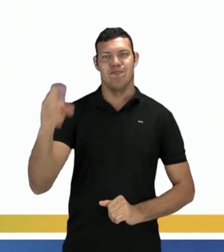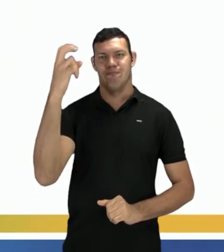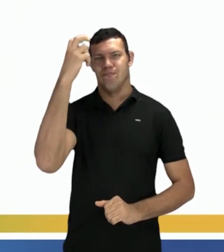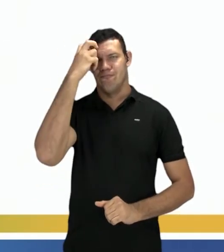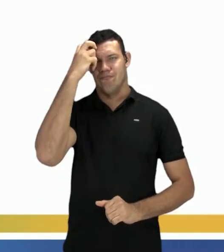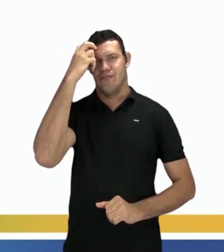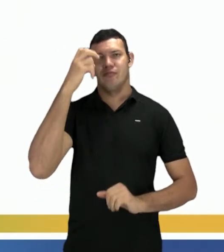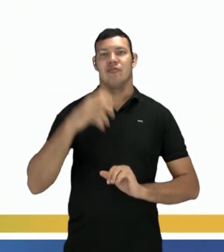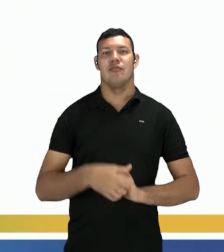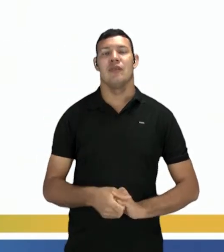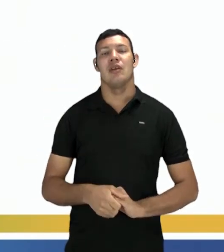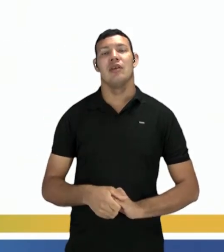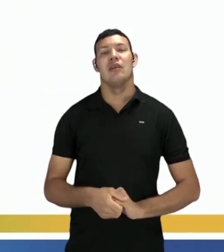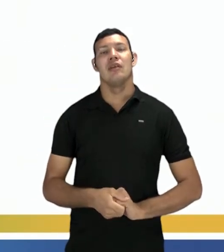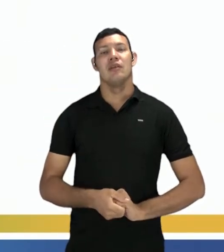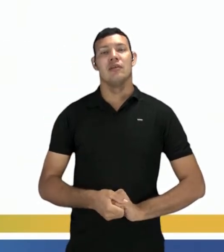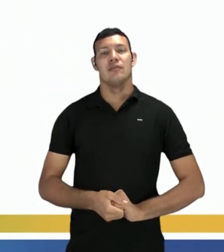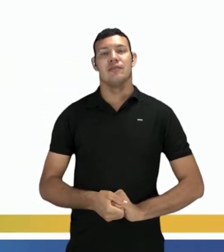Dando continuidade aqui,